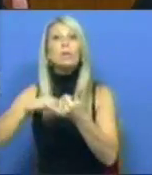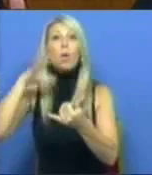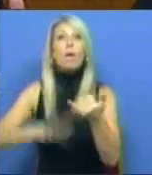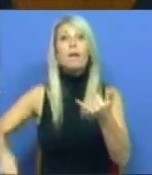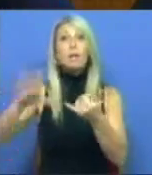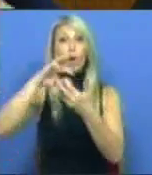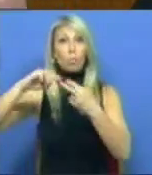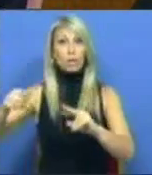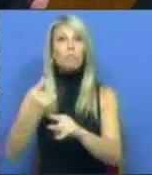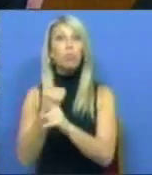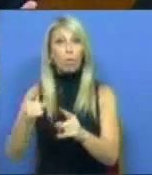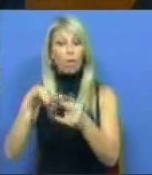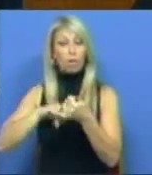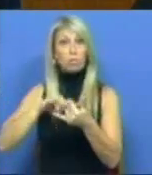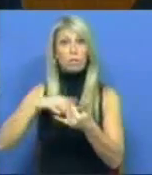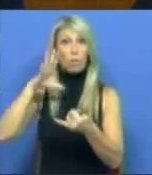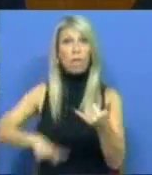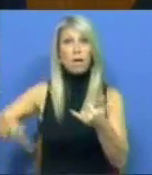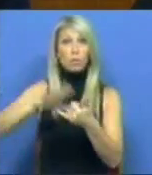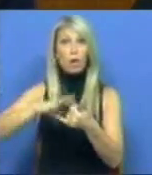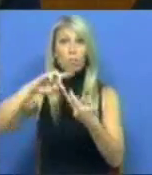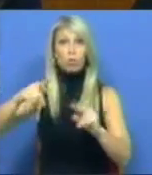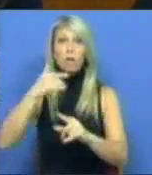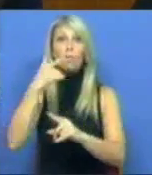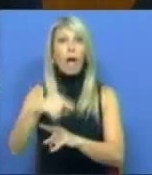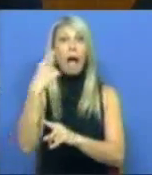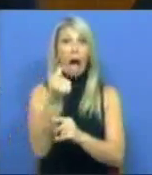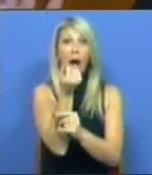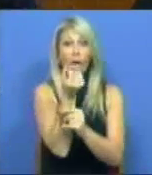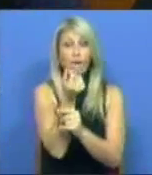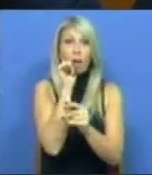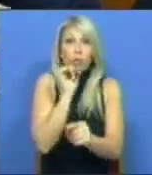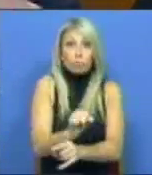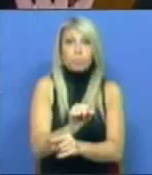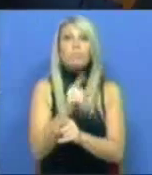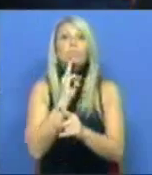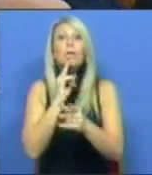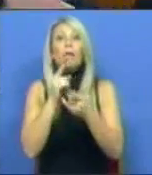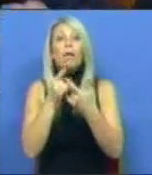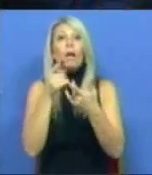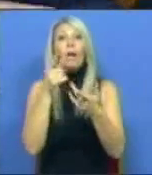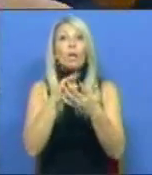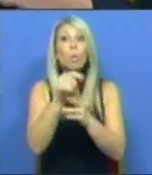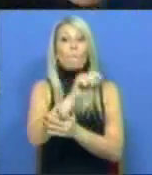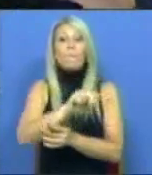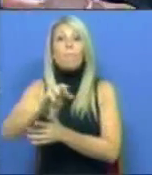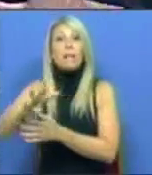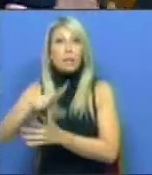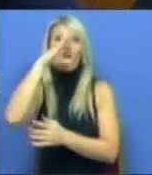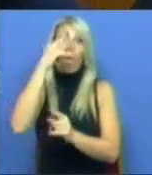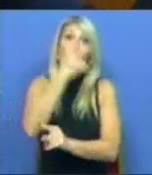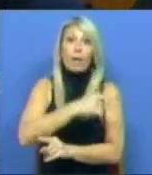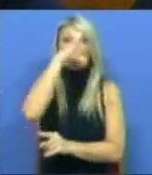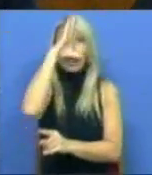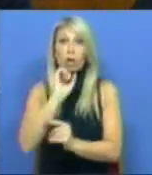Municípios nos vem dizer é que há um conjunto de verbas relativas à ação social escolar no primeiro ciclo, que é a obrigação do Ministério dar a todos